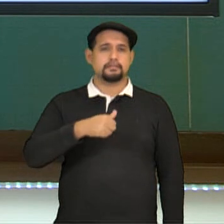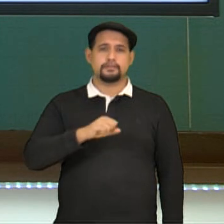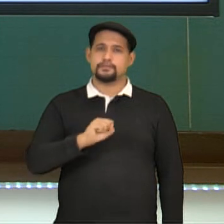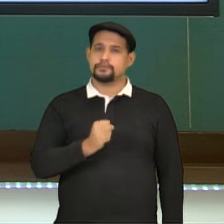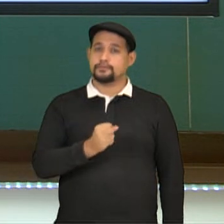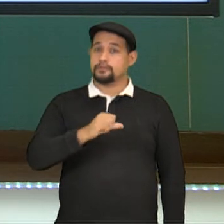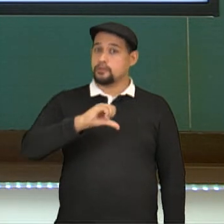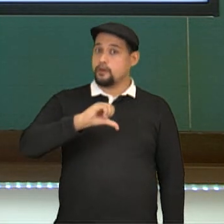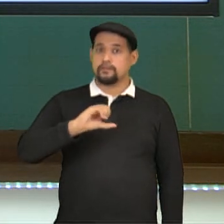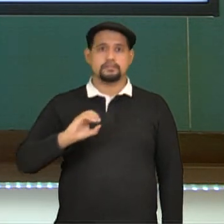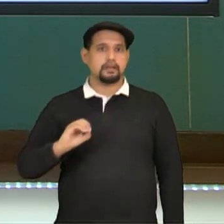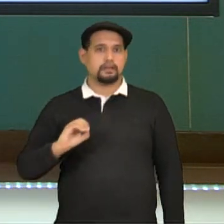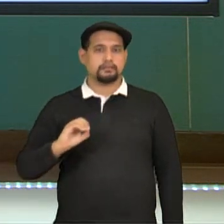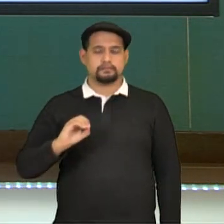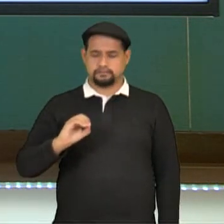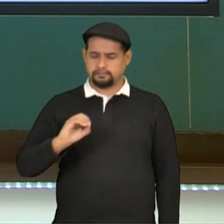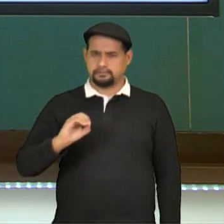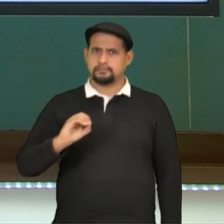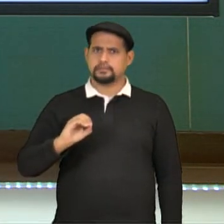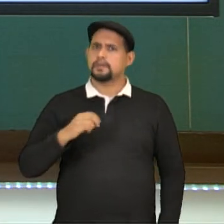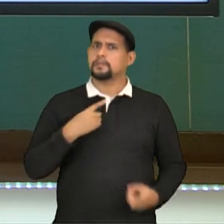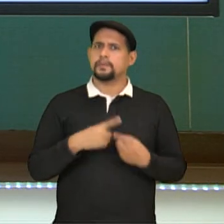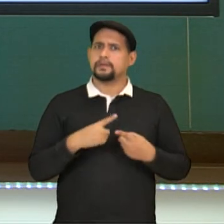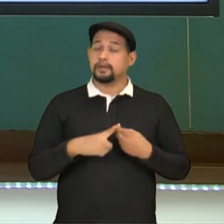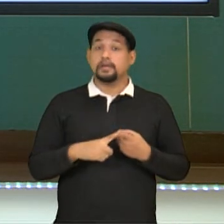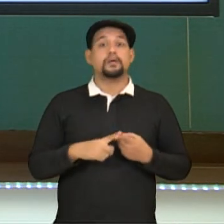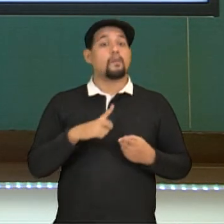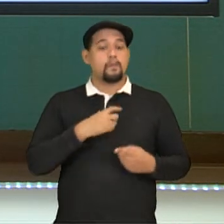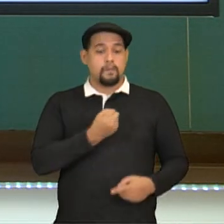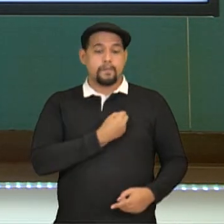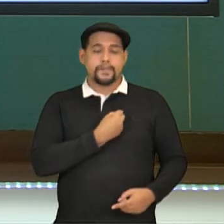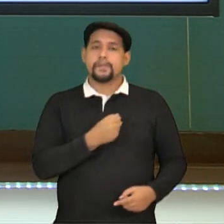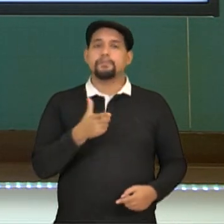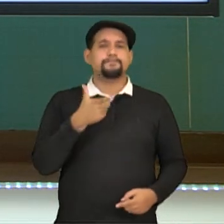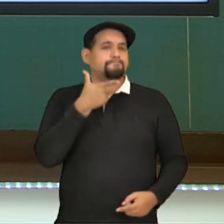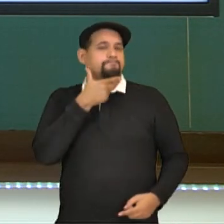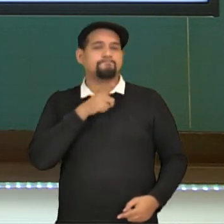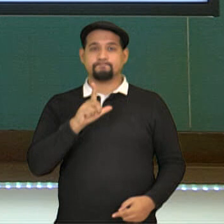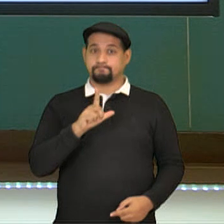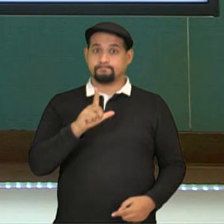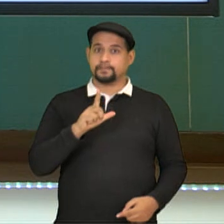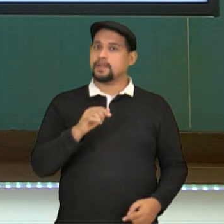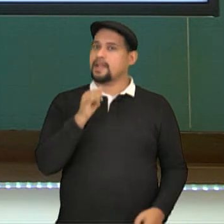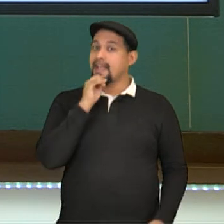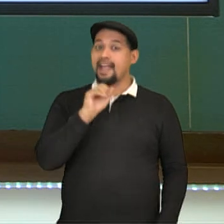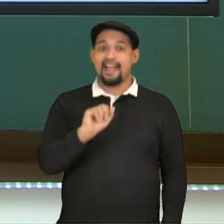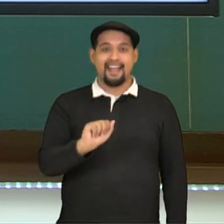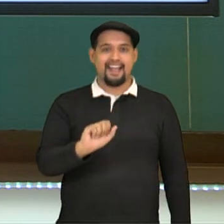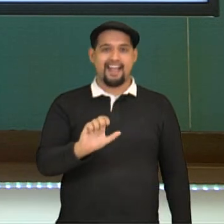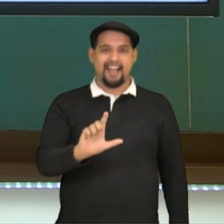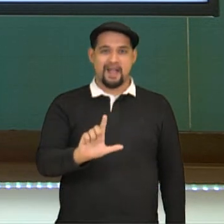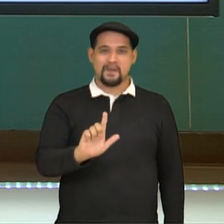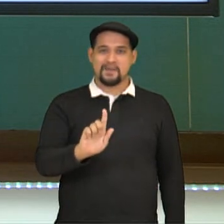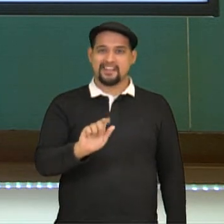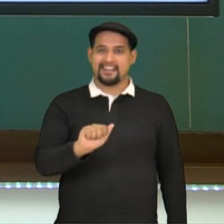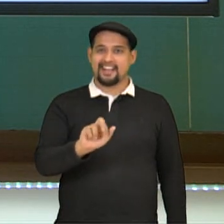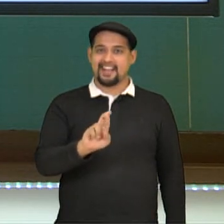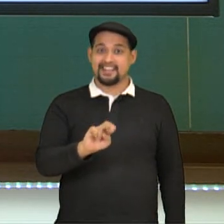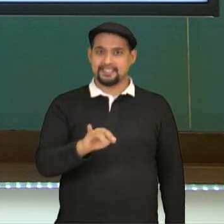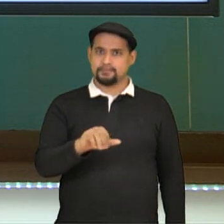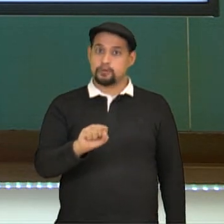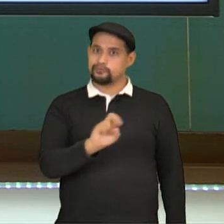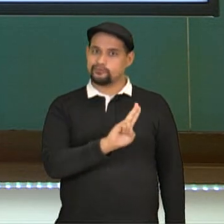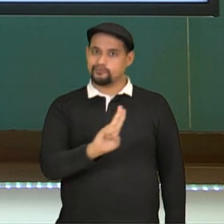8, 9 e o 0. Porque com esses números, com esses algarismos, eu consigo